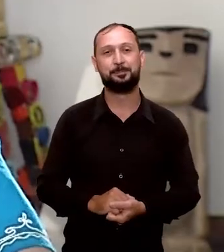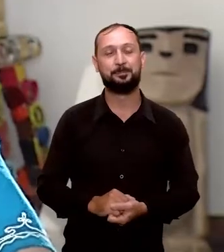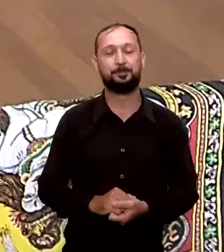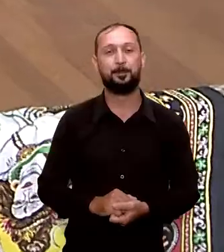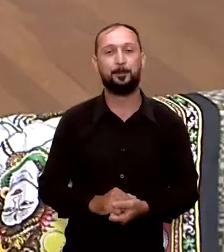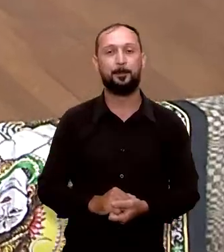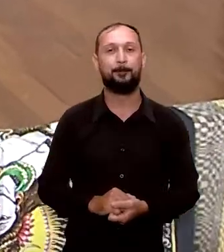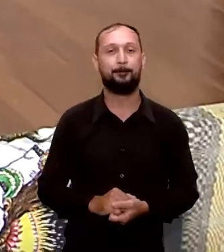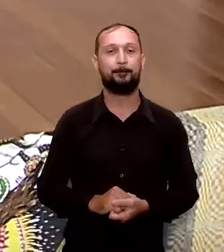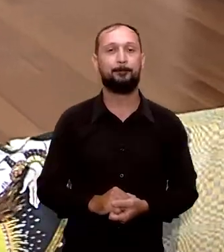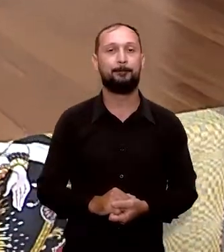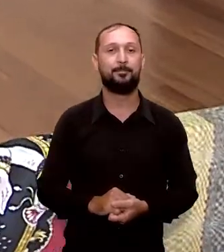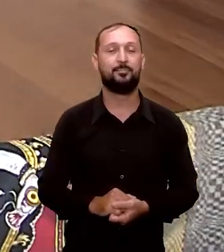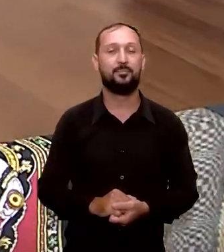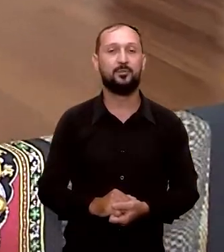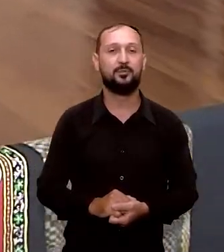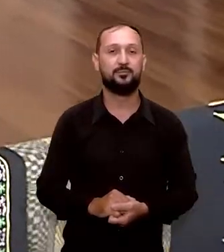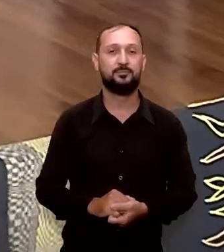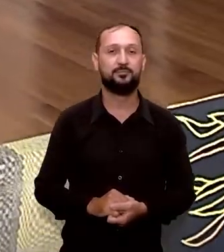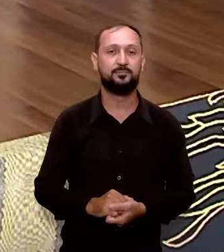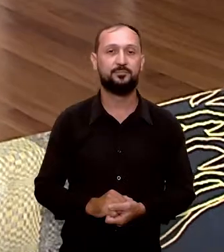Elvira.